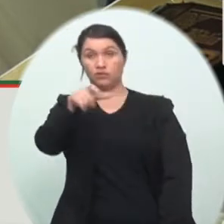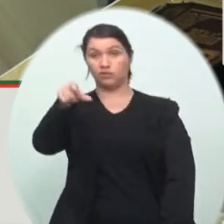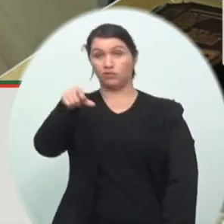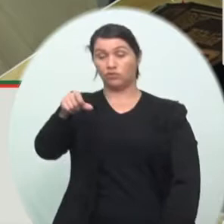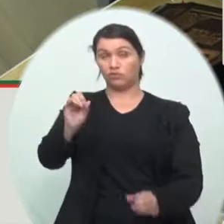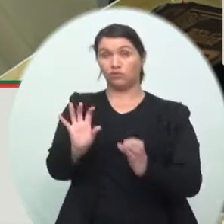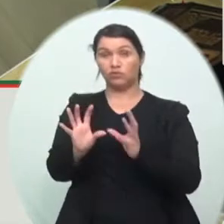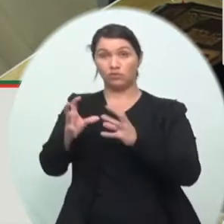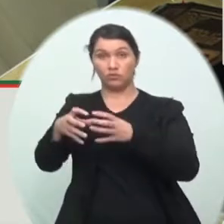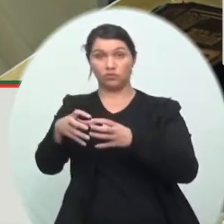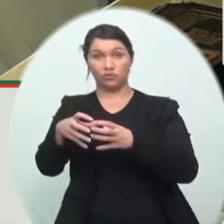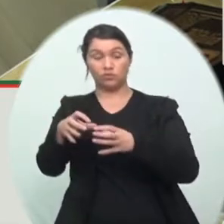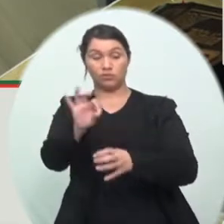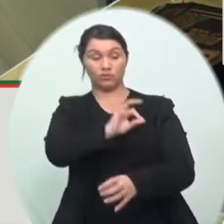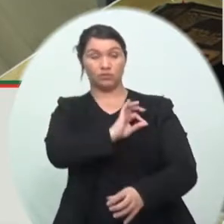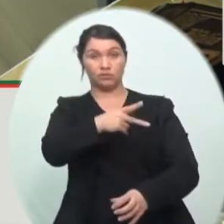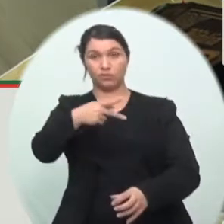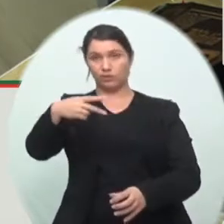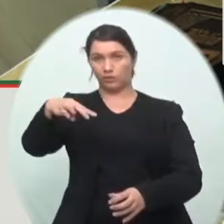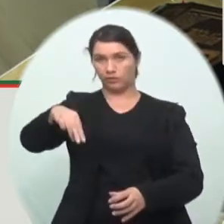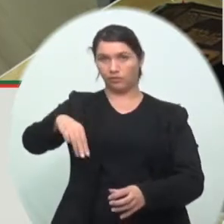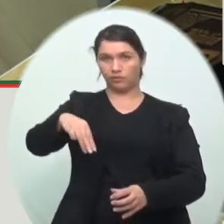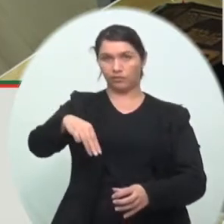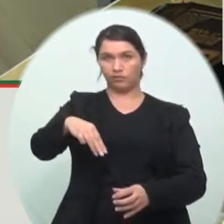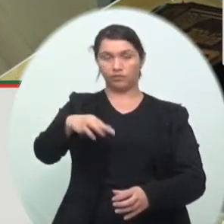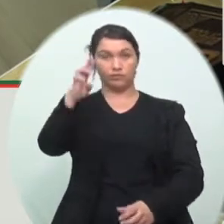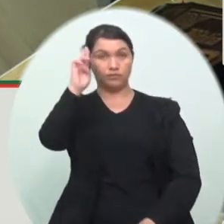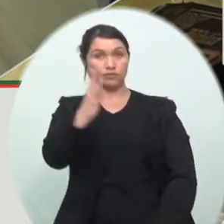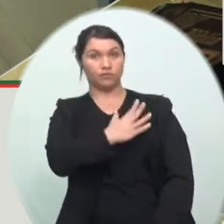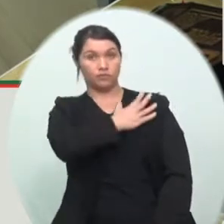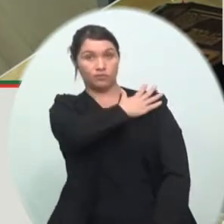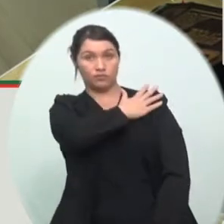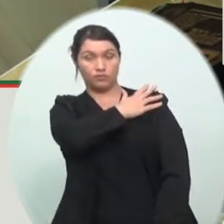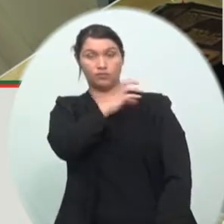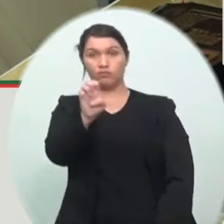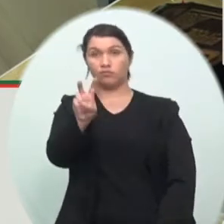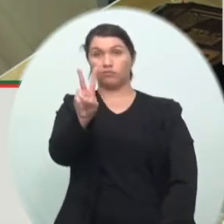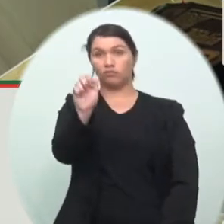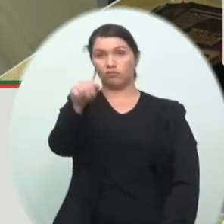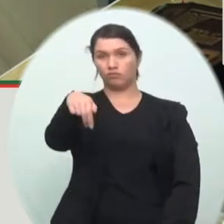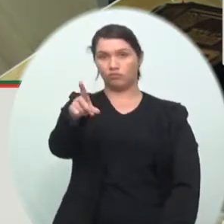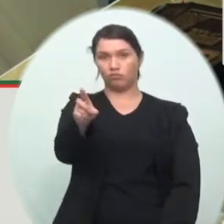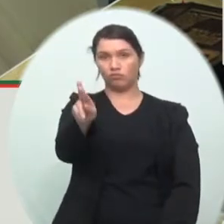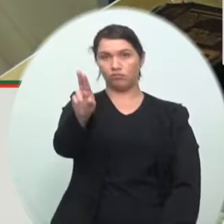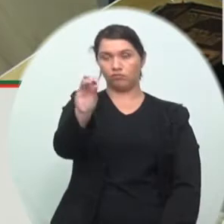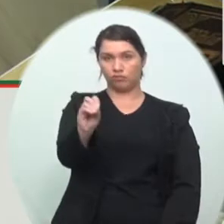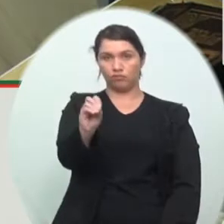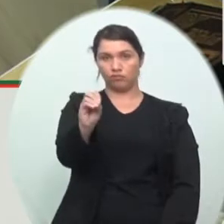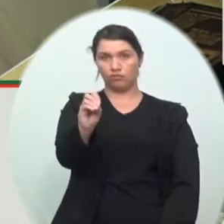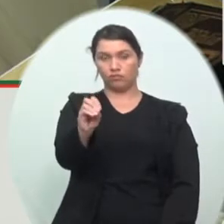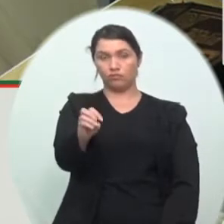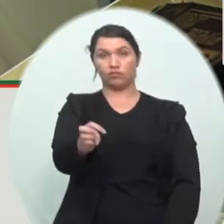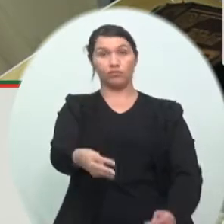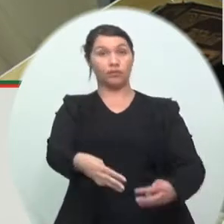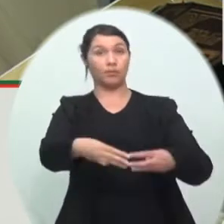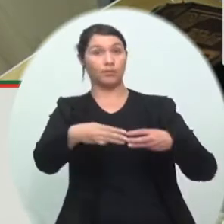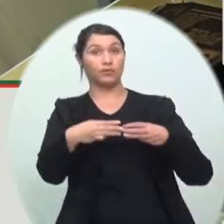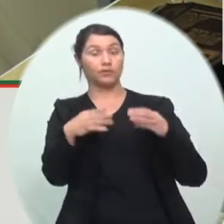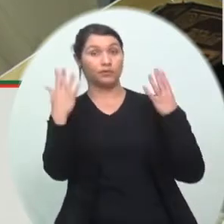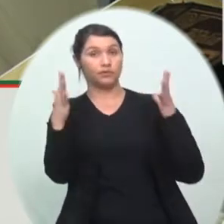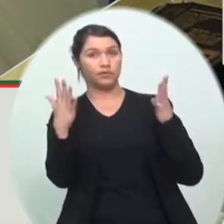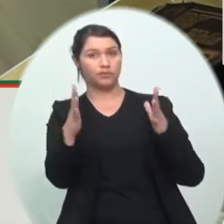Evandro de Andrade Fraga, da presente moção de aplauso, conforme segue. A Câmara Municipal de